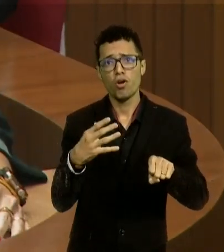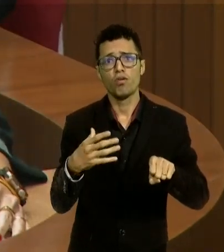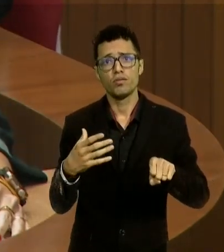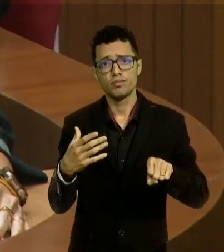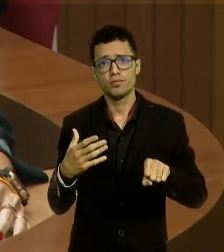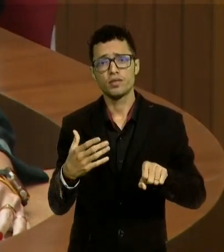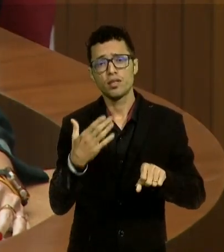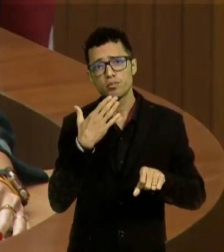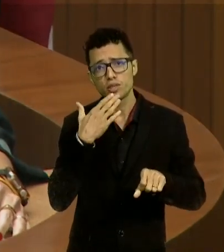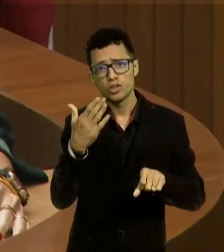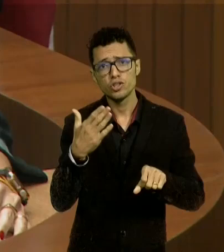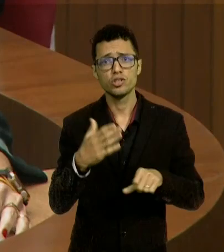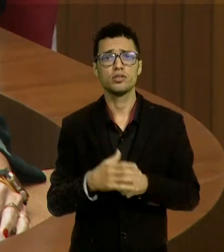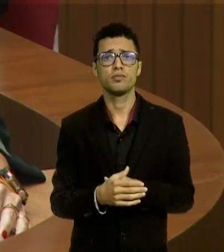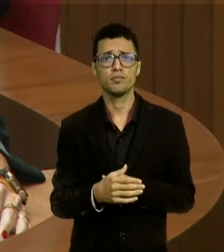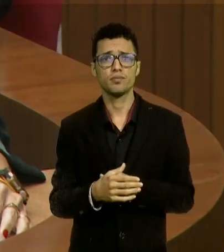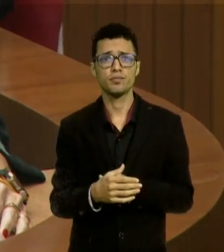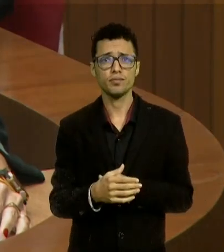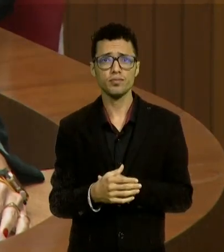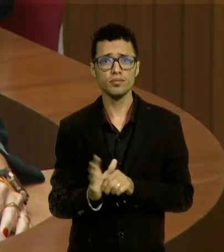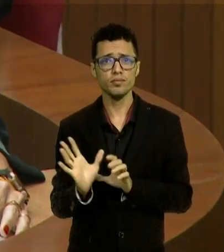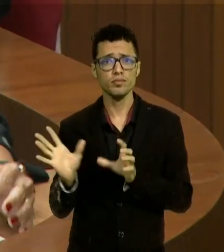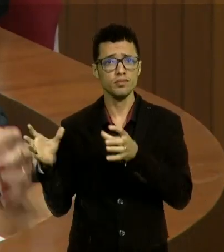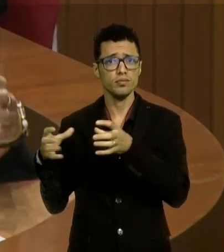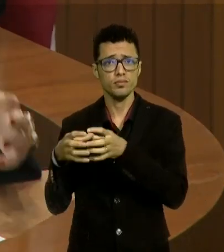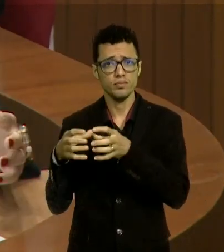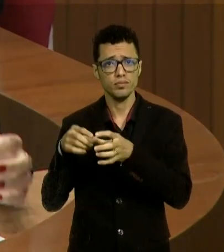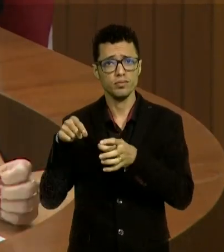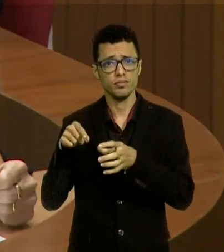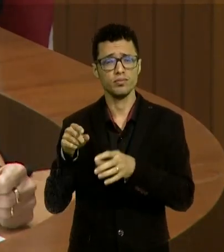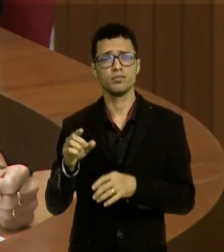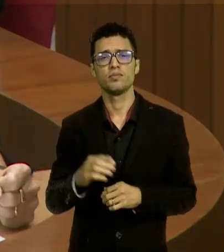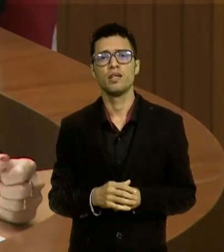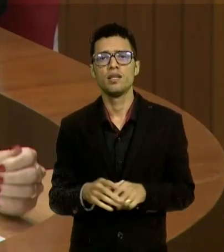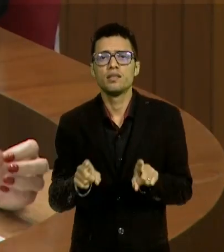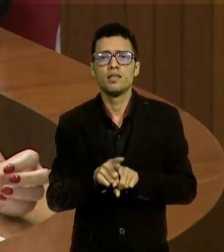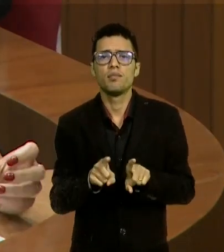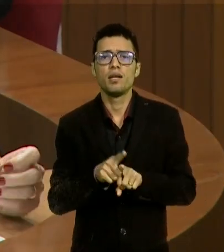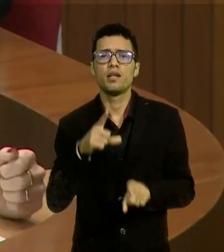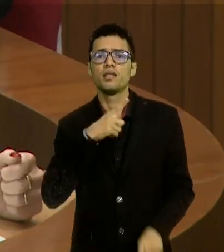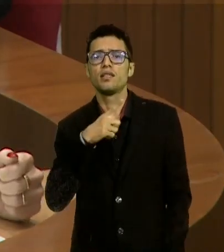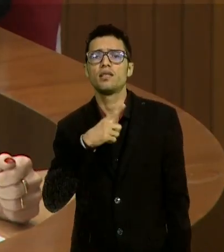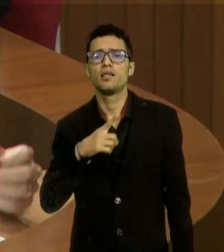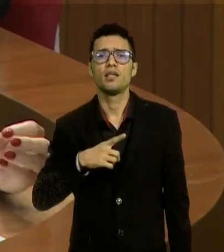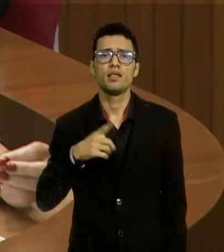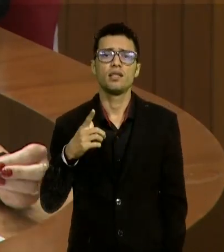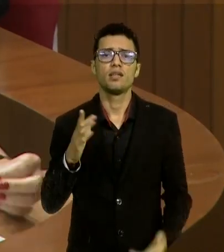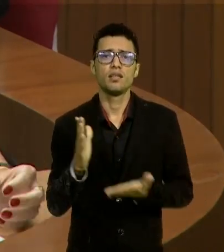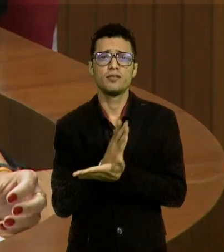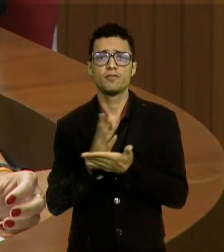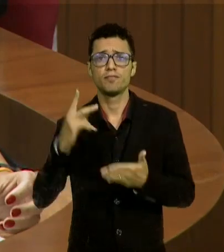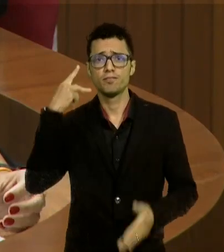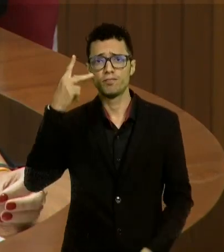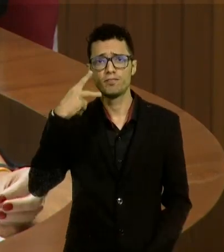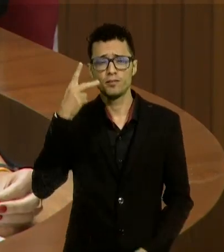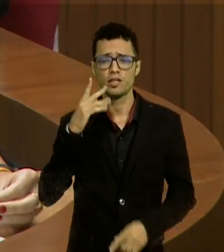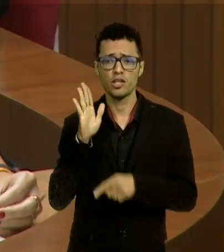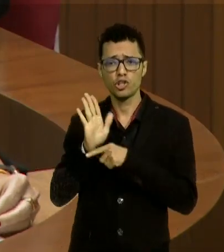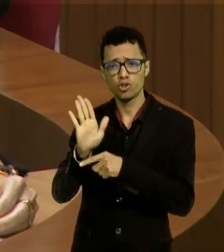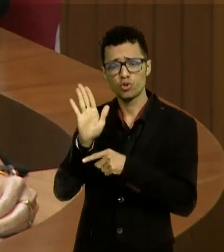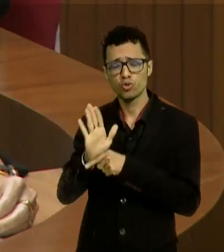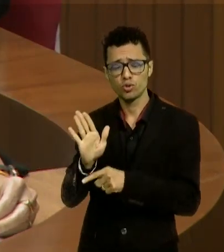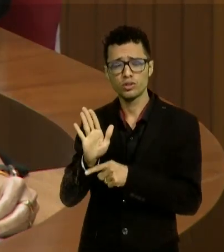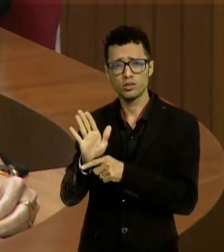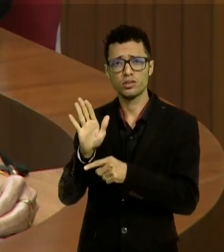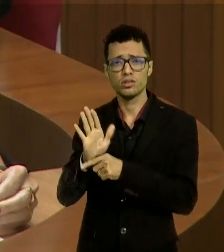BPM, como de vários parlamentares também ajudando na Guarda Municipal, no efetivo da